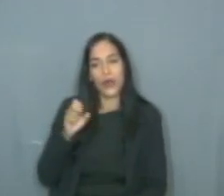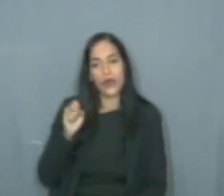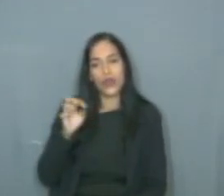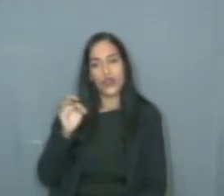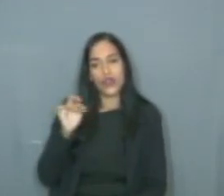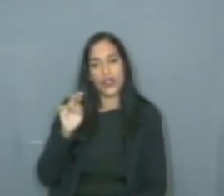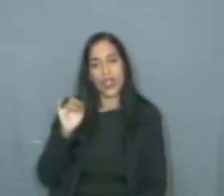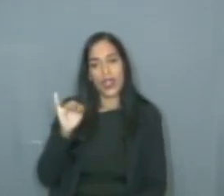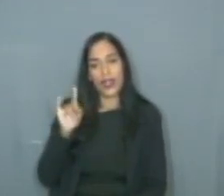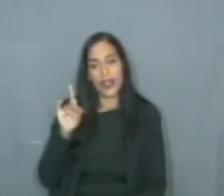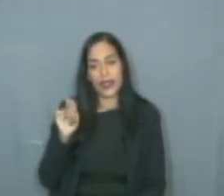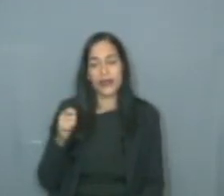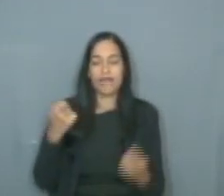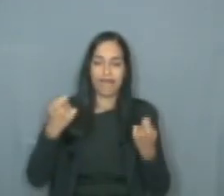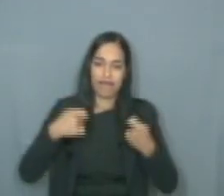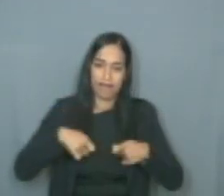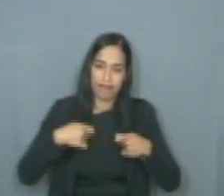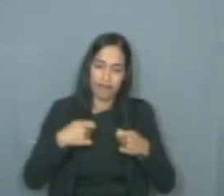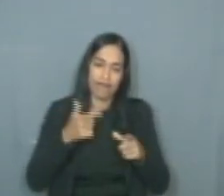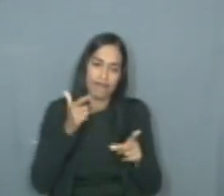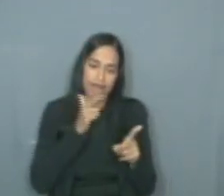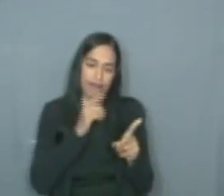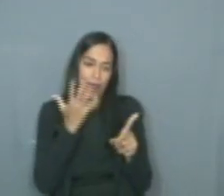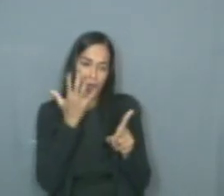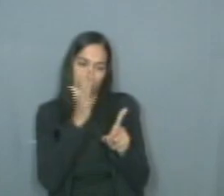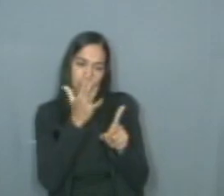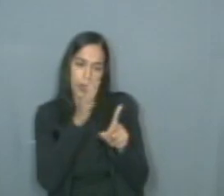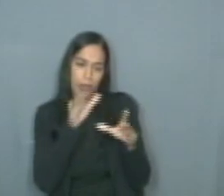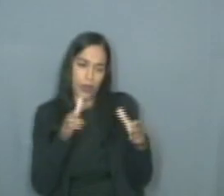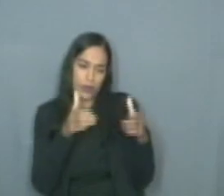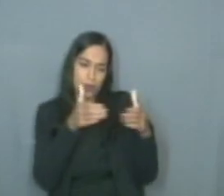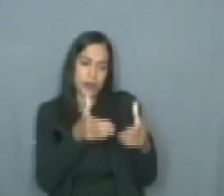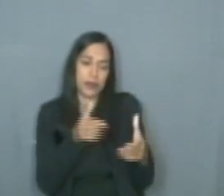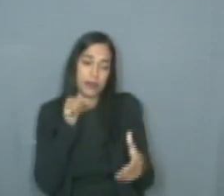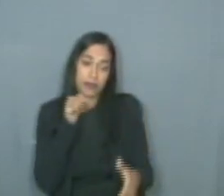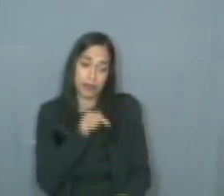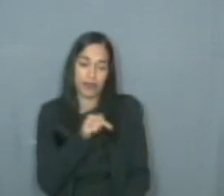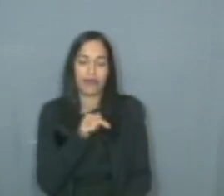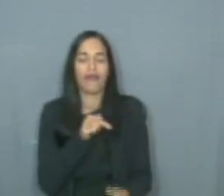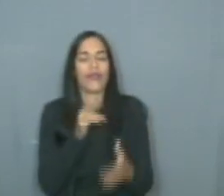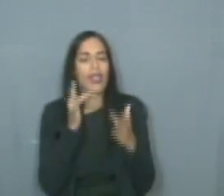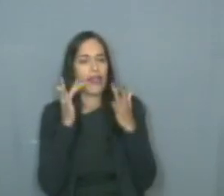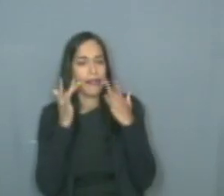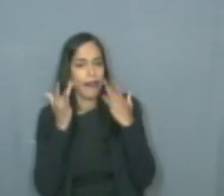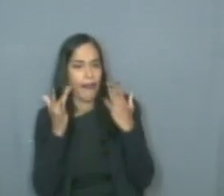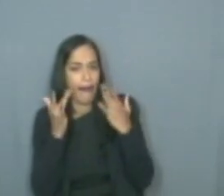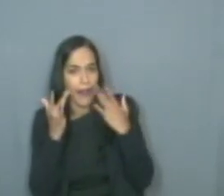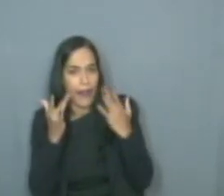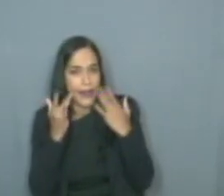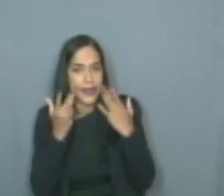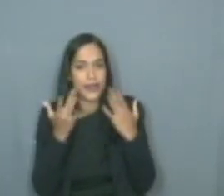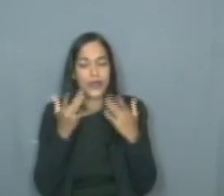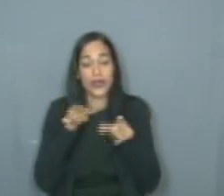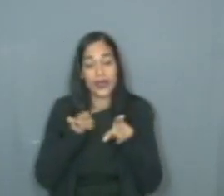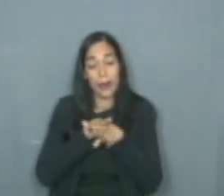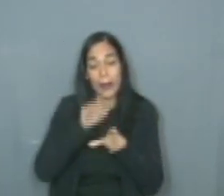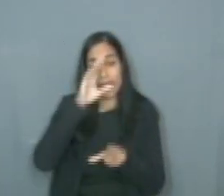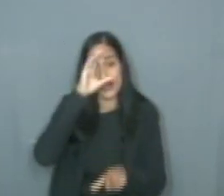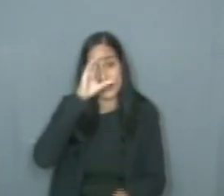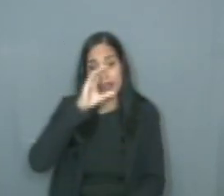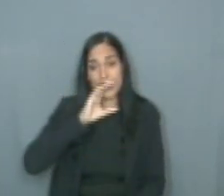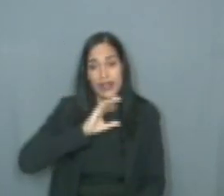aplauso. E esse grupo de teatro, Te Amo, ele não só faz teatro, ele faz